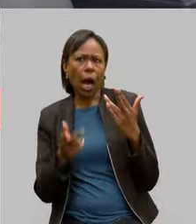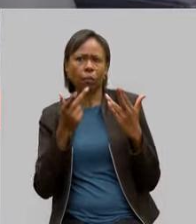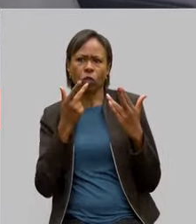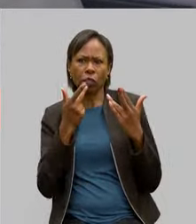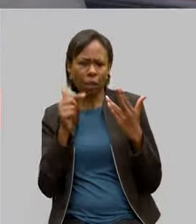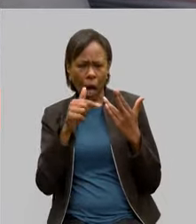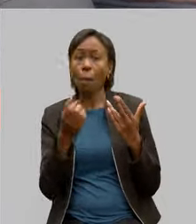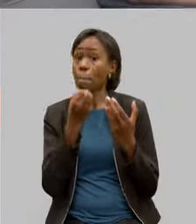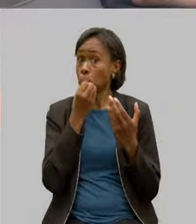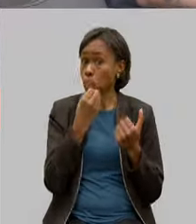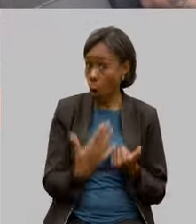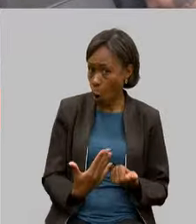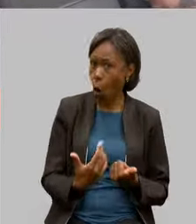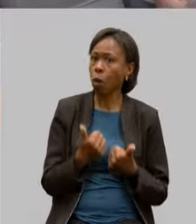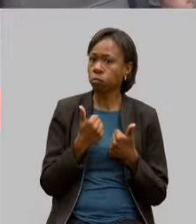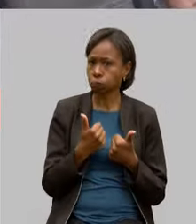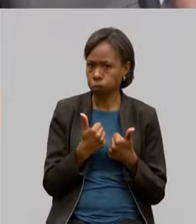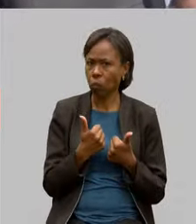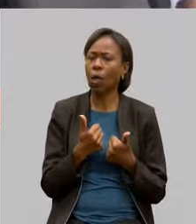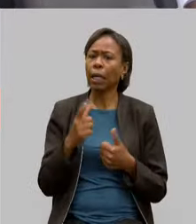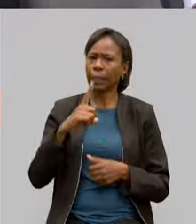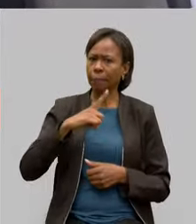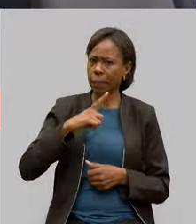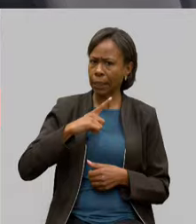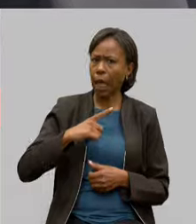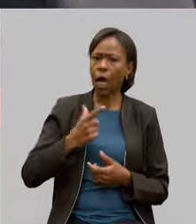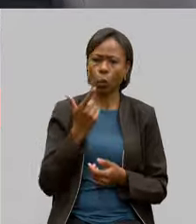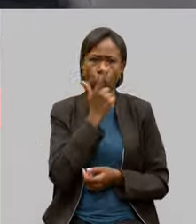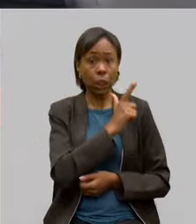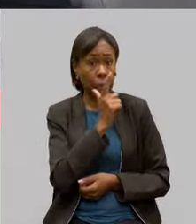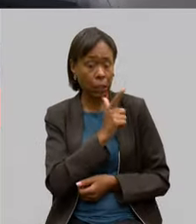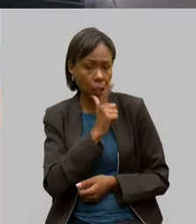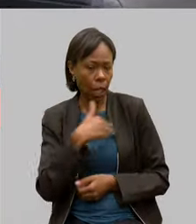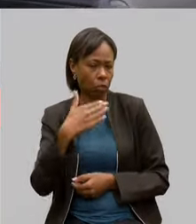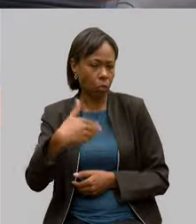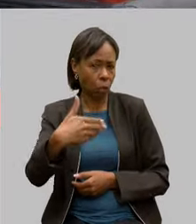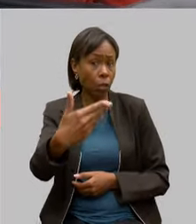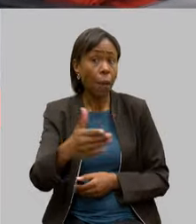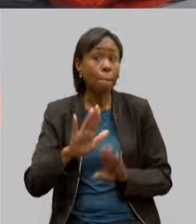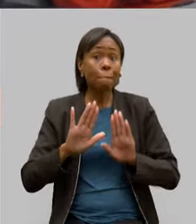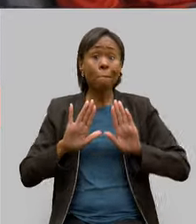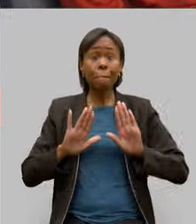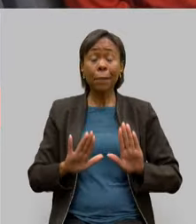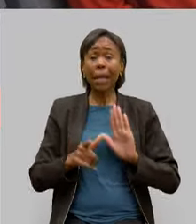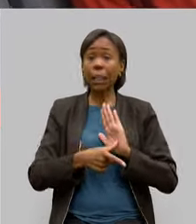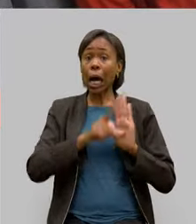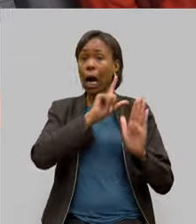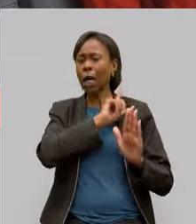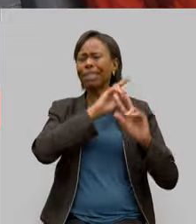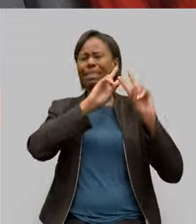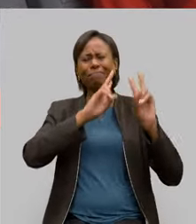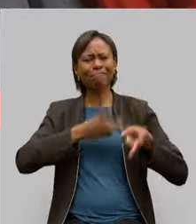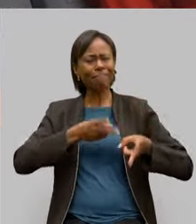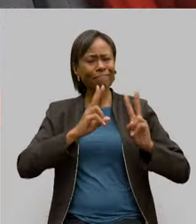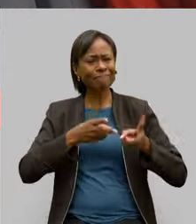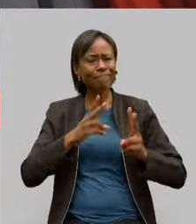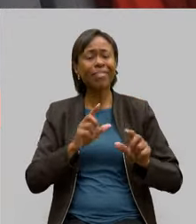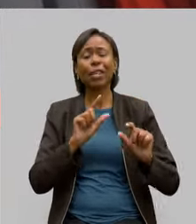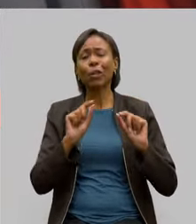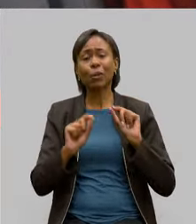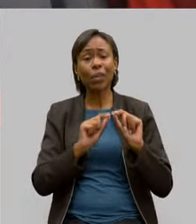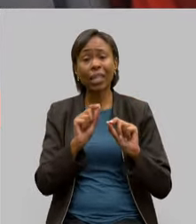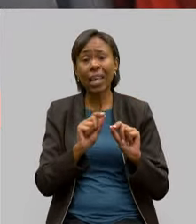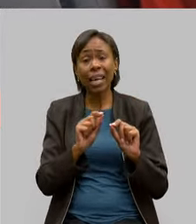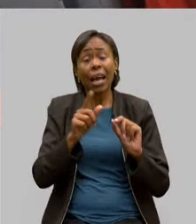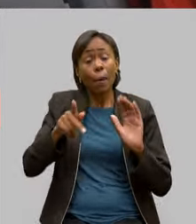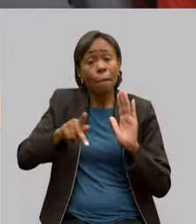para esse poder ter a cannabis medicinal mas ela sempre teve o o o cuidado